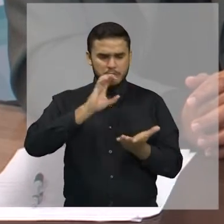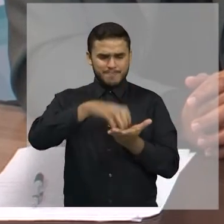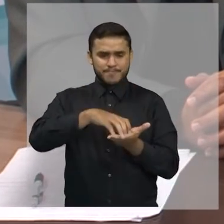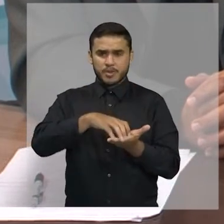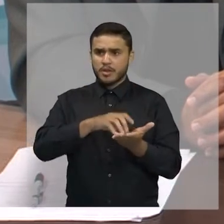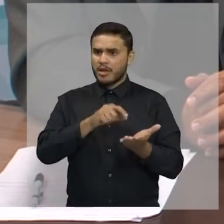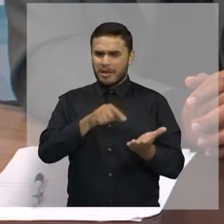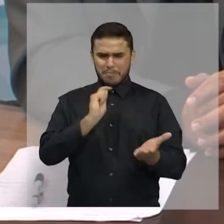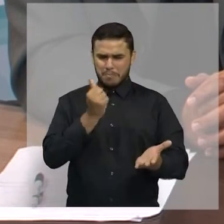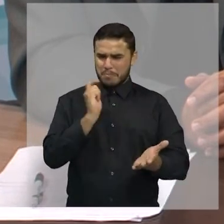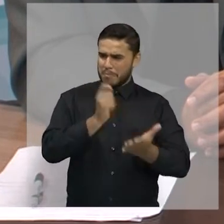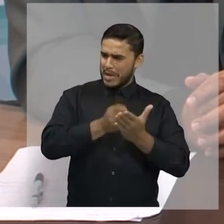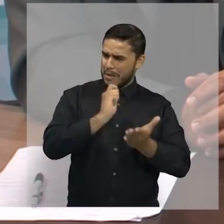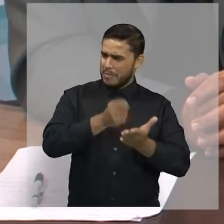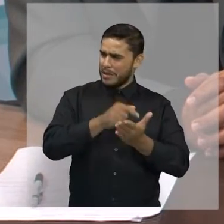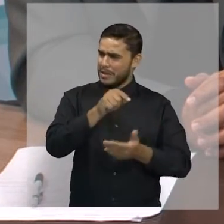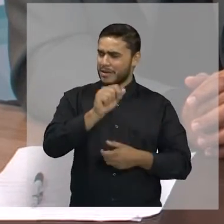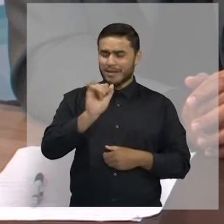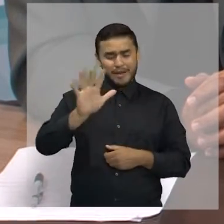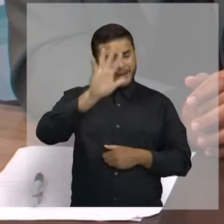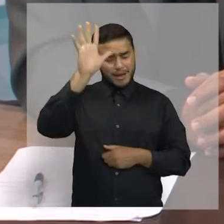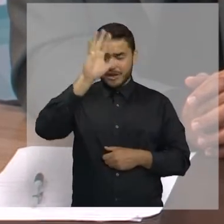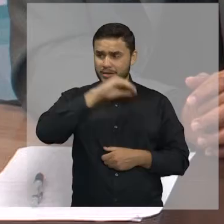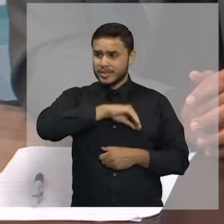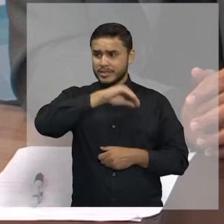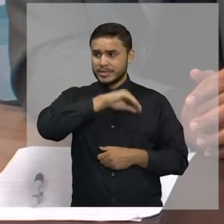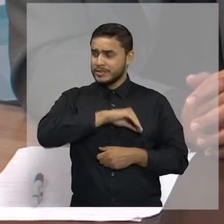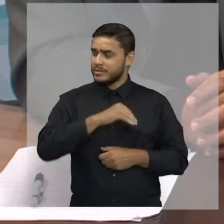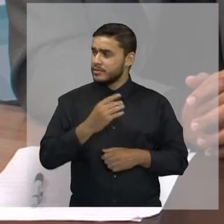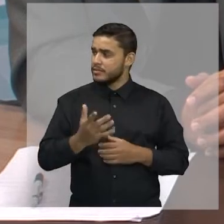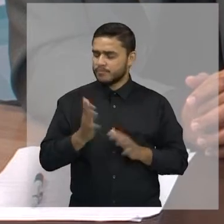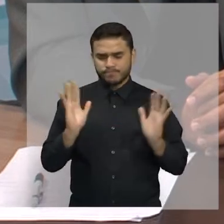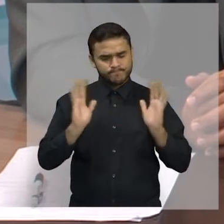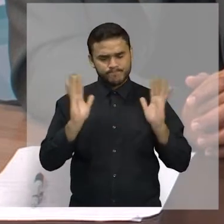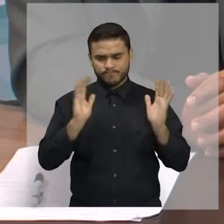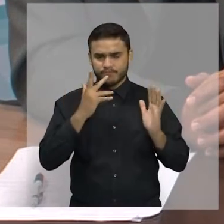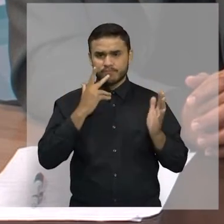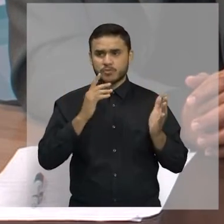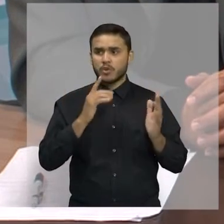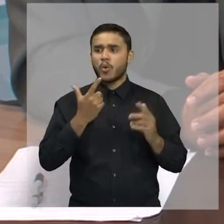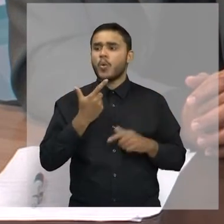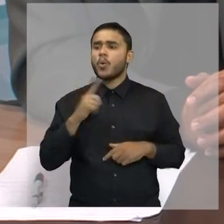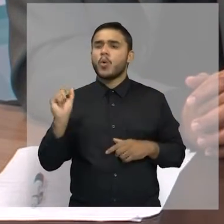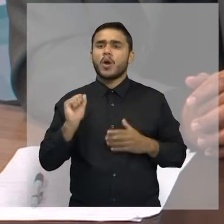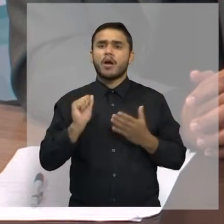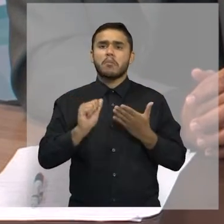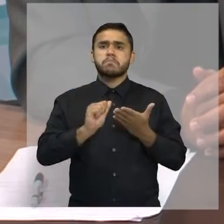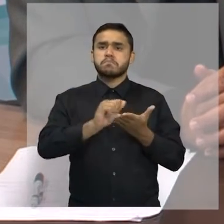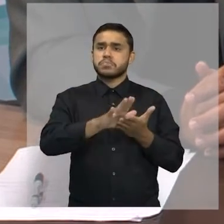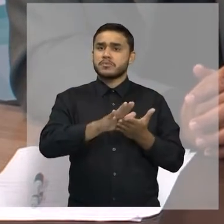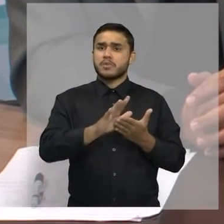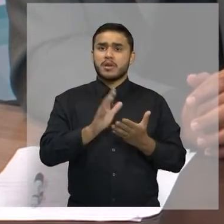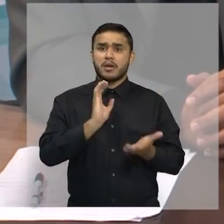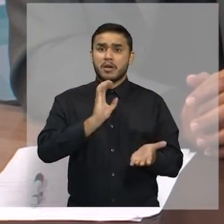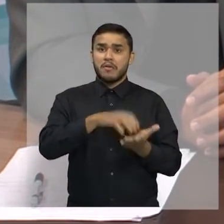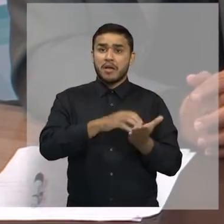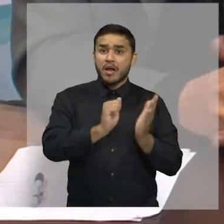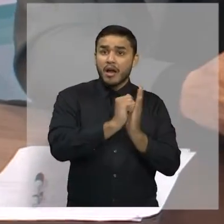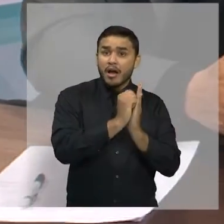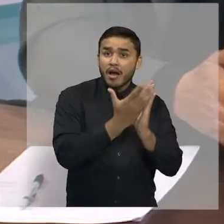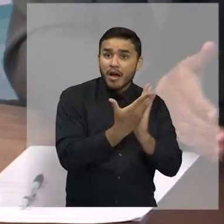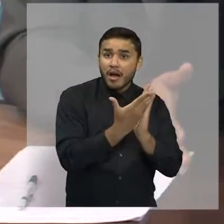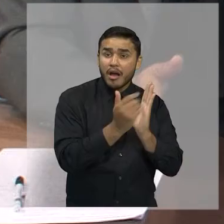da mão de obra, que aí é tão caro que o cara prefere ele contratar de uma maneira informal, sem